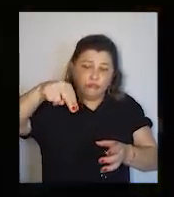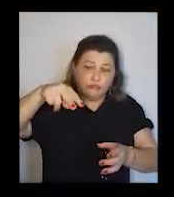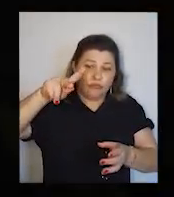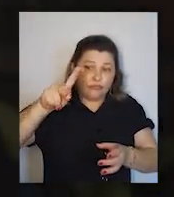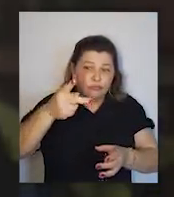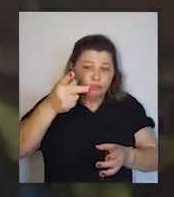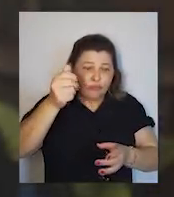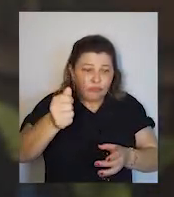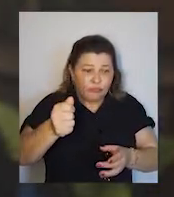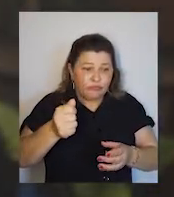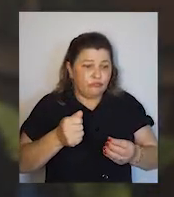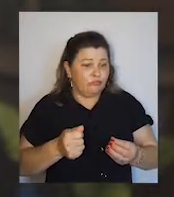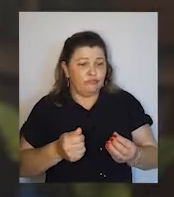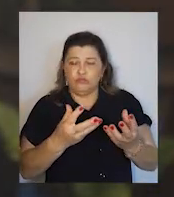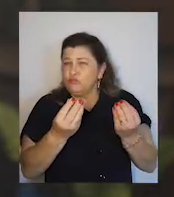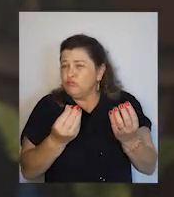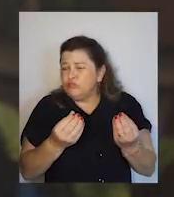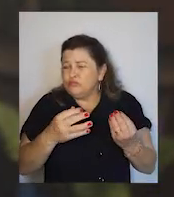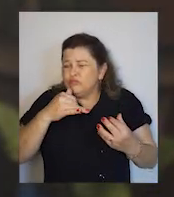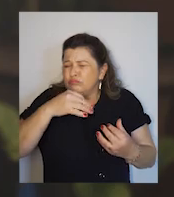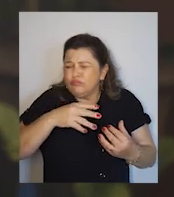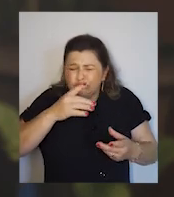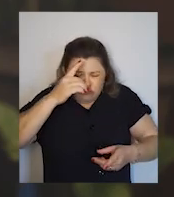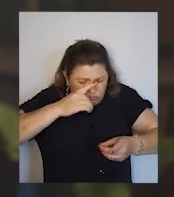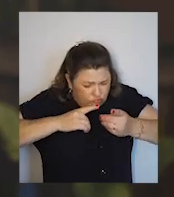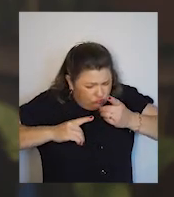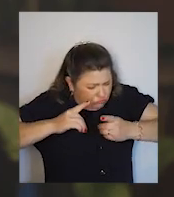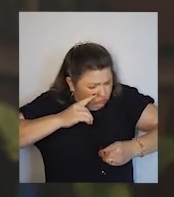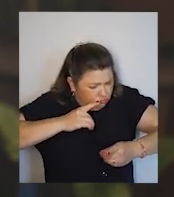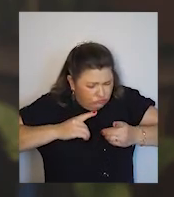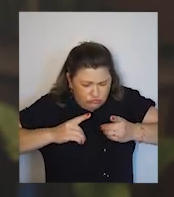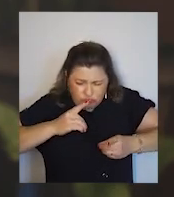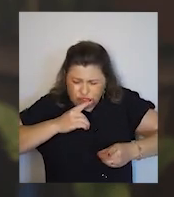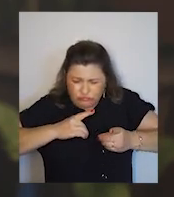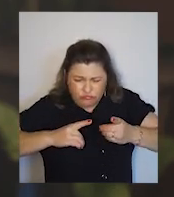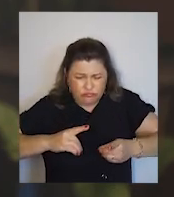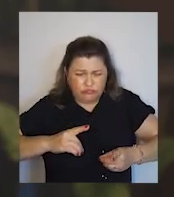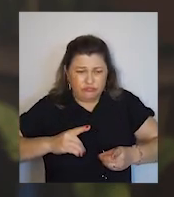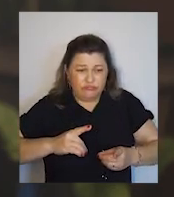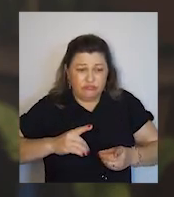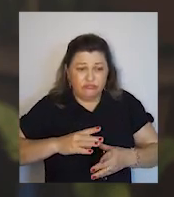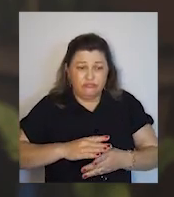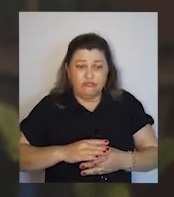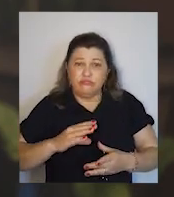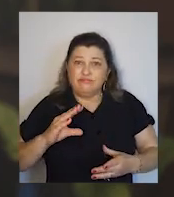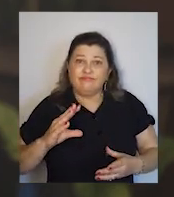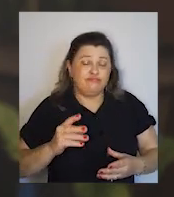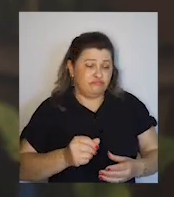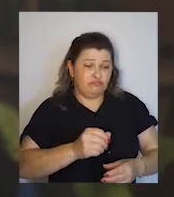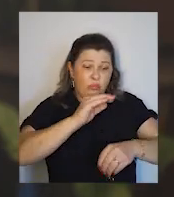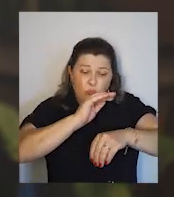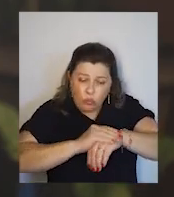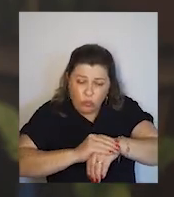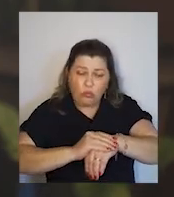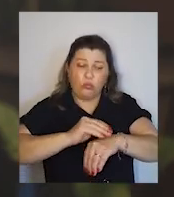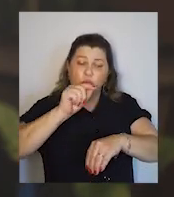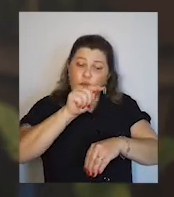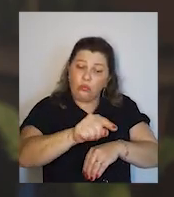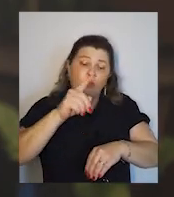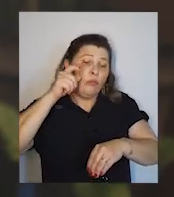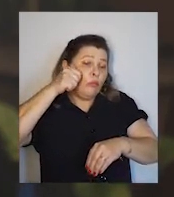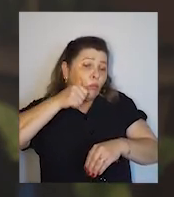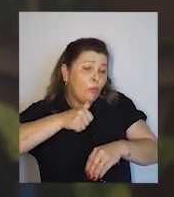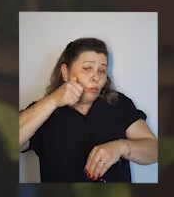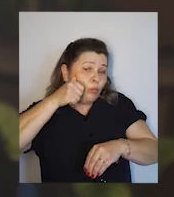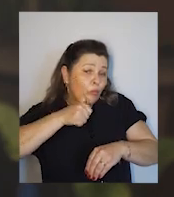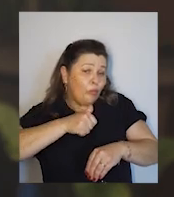né? Como ele era muito depressivo, muito, e ele bota, assim, tudo em cima de mim. Era tudo culpa